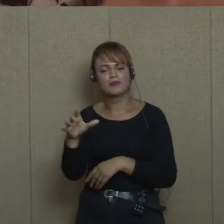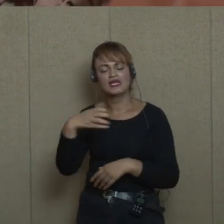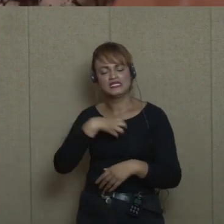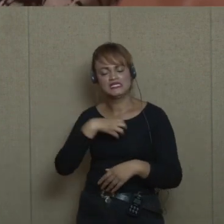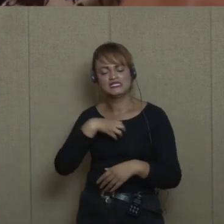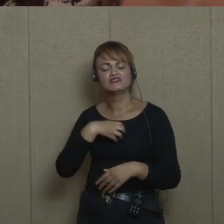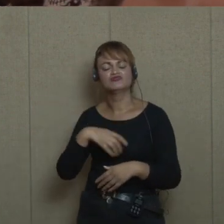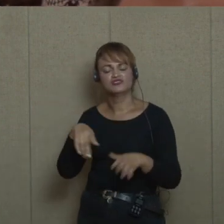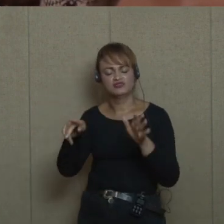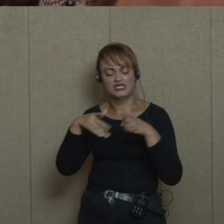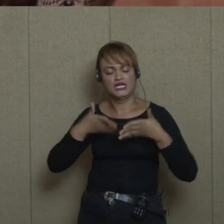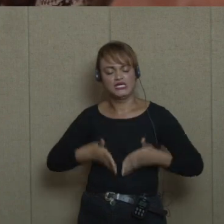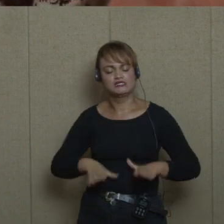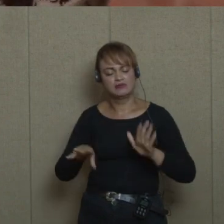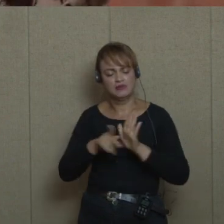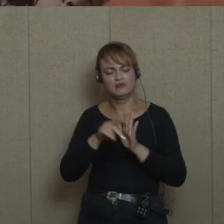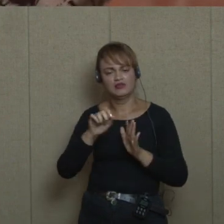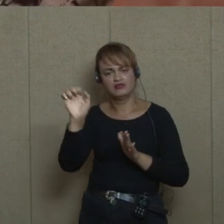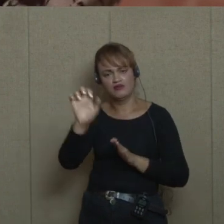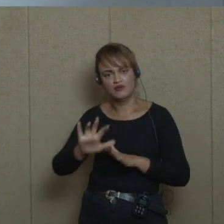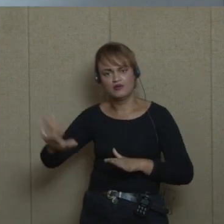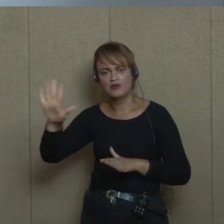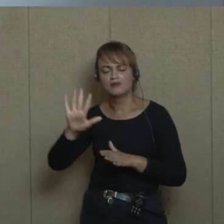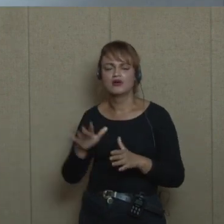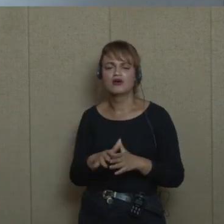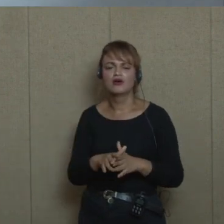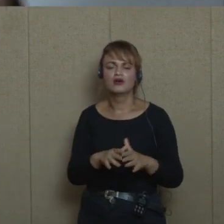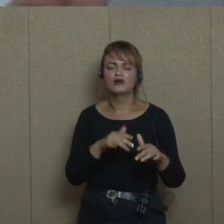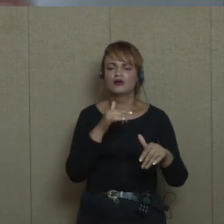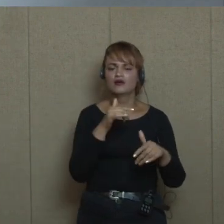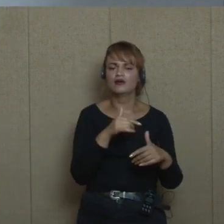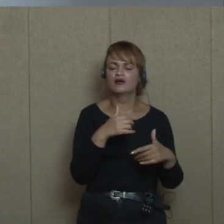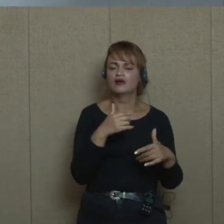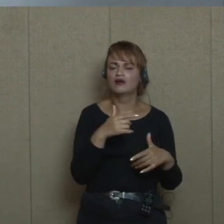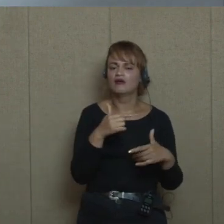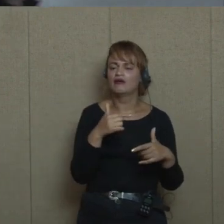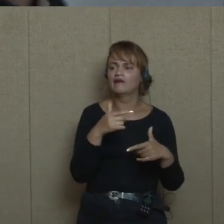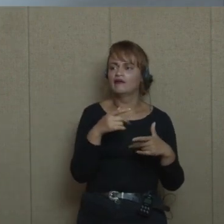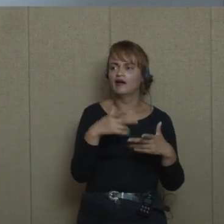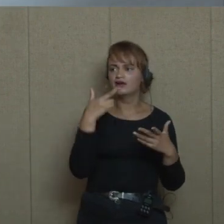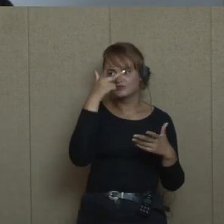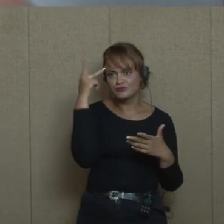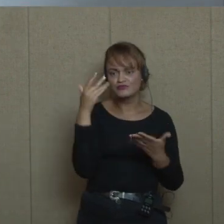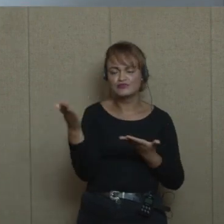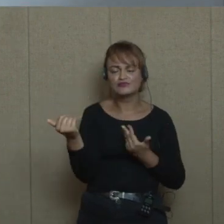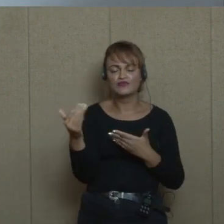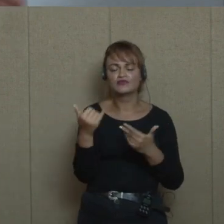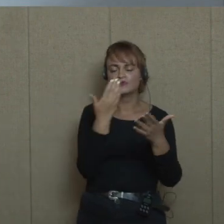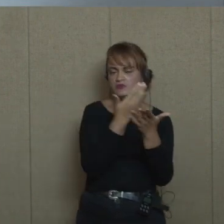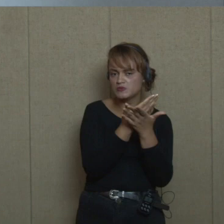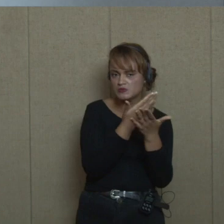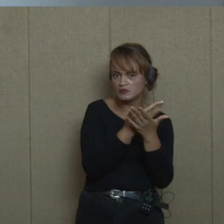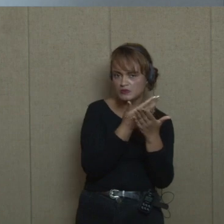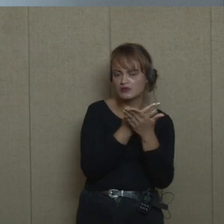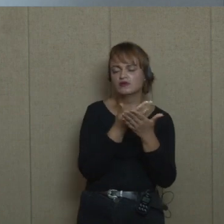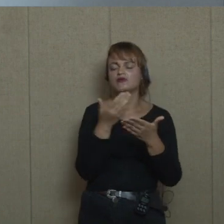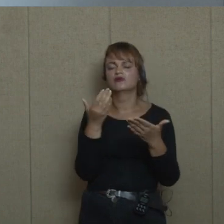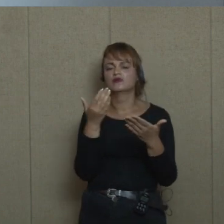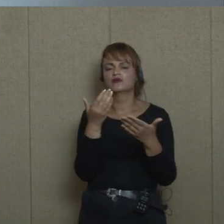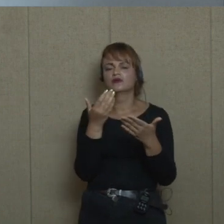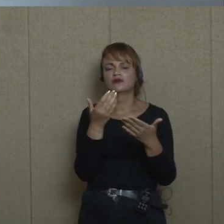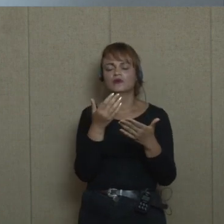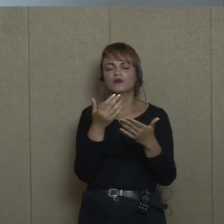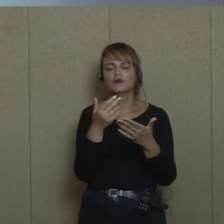europeus. Como um programa de Erasmus. As pessoas jovens estão estudando,